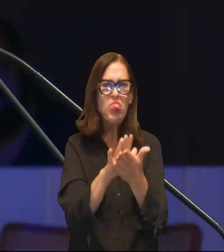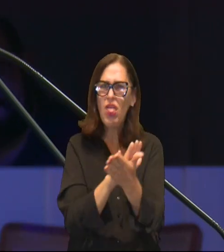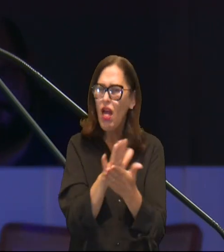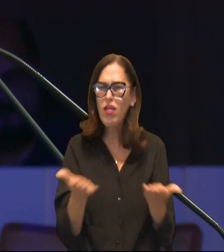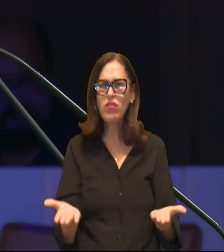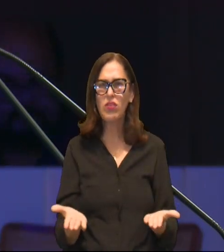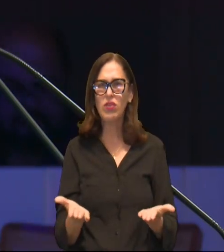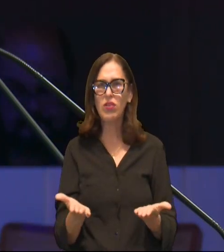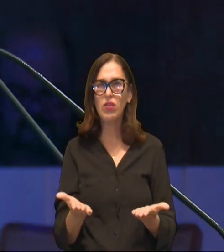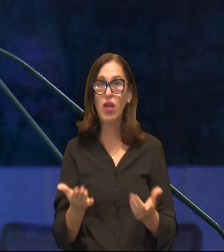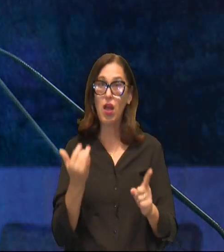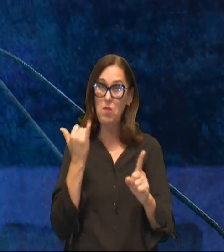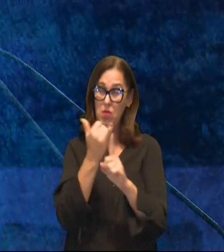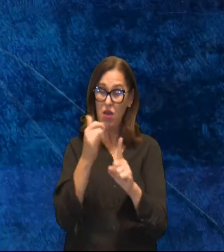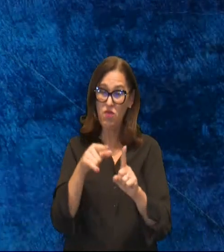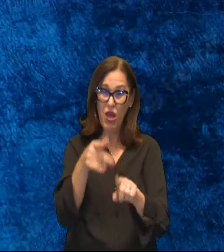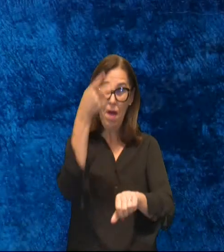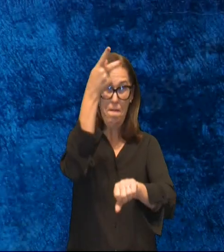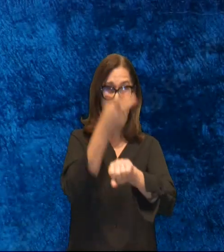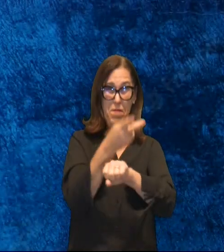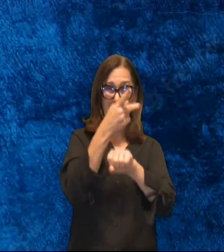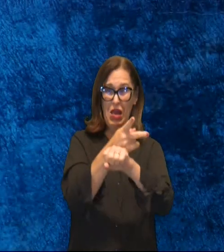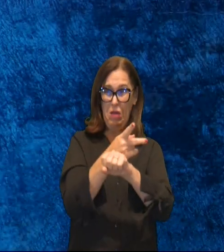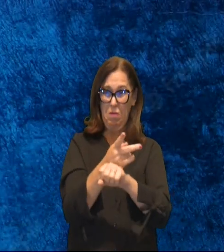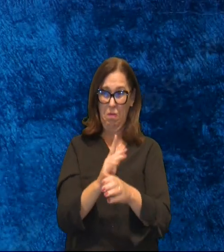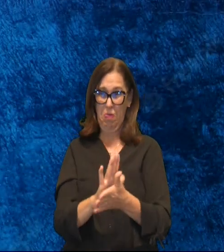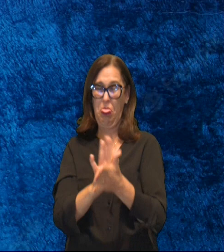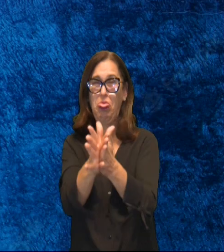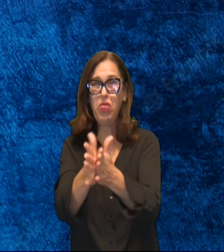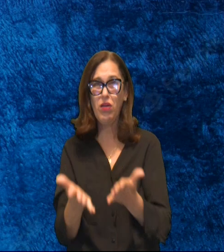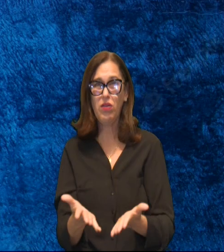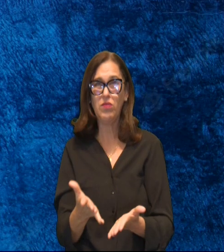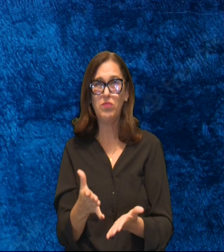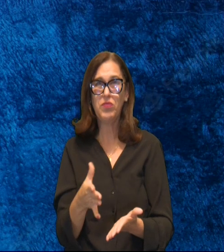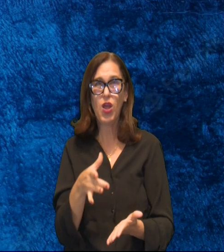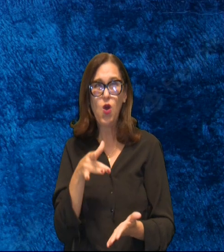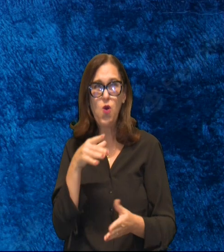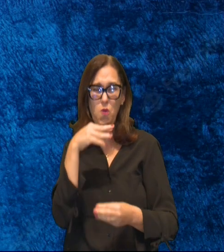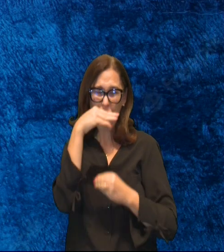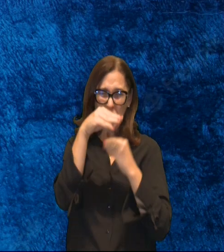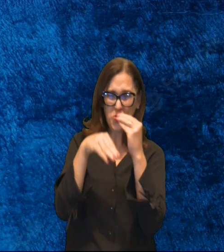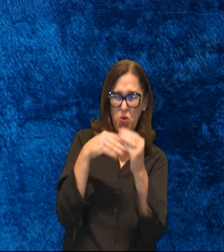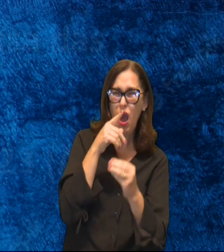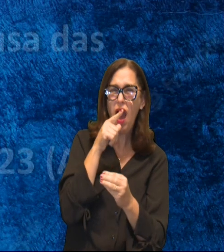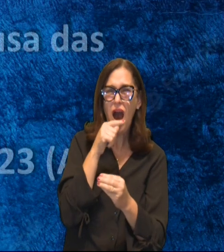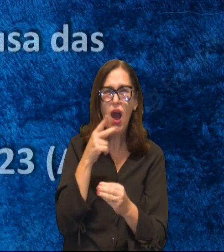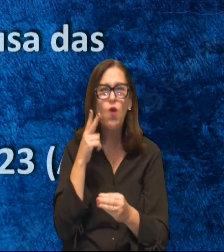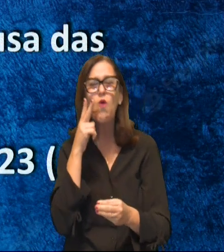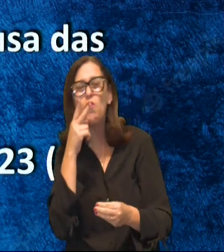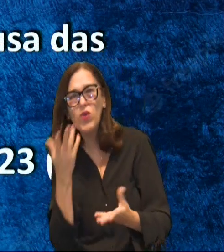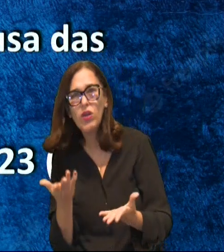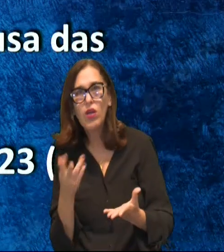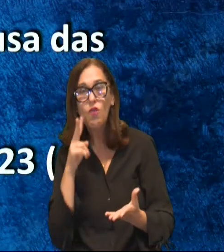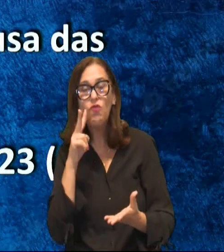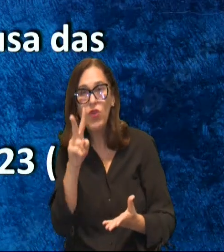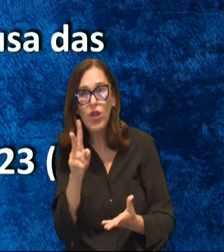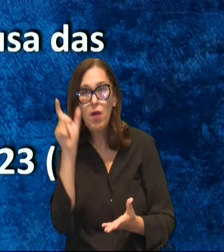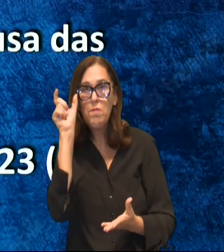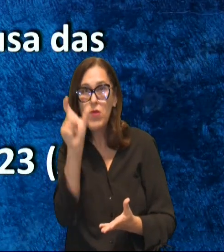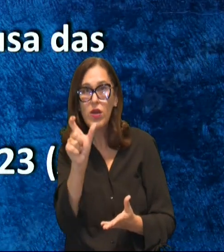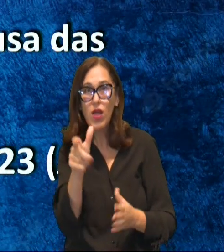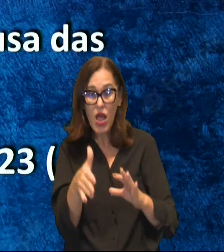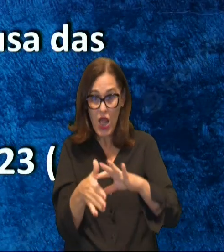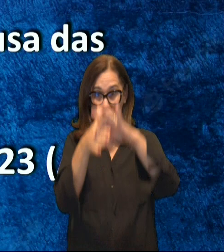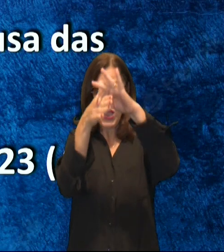profeta: a tua prata se tornou em escórias, o teu licor se misturou com água. Observem agora uma palavra para a